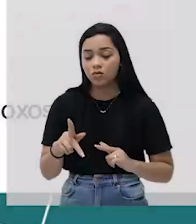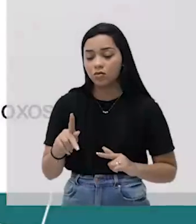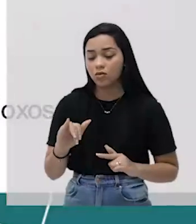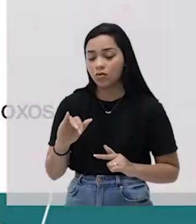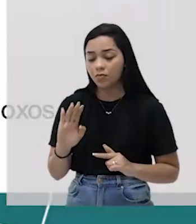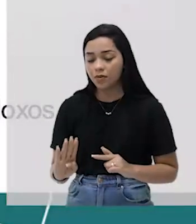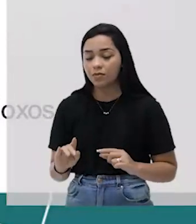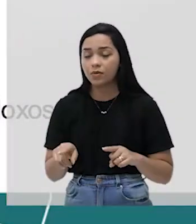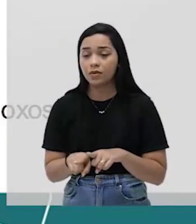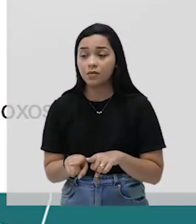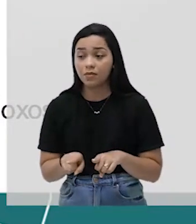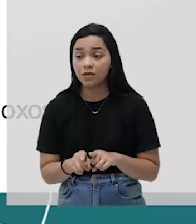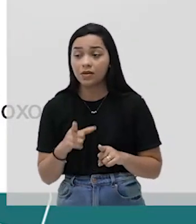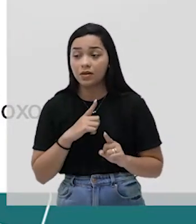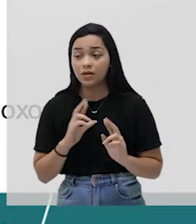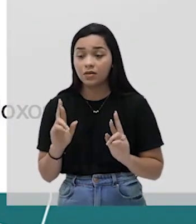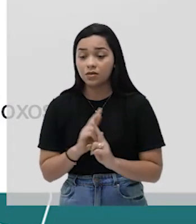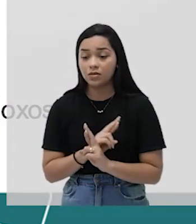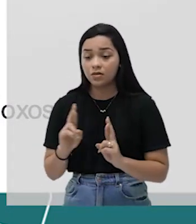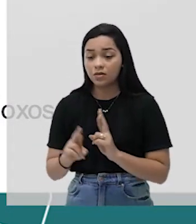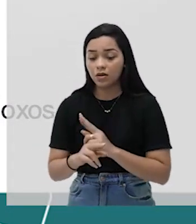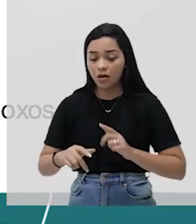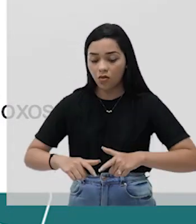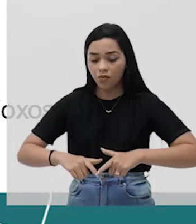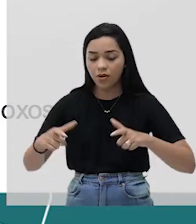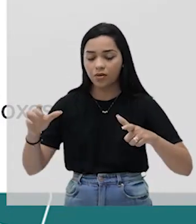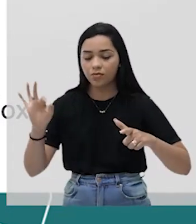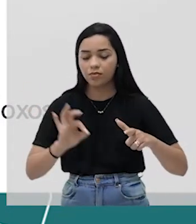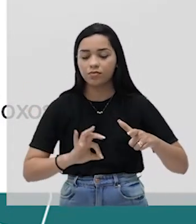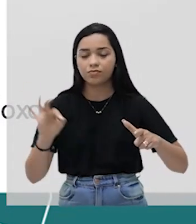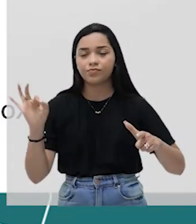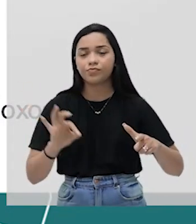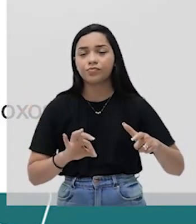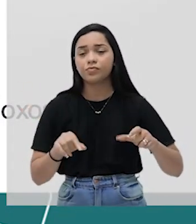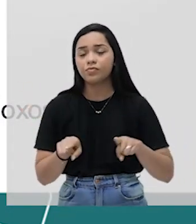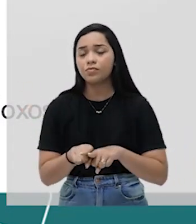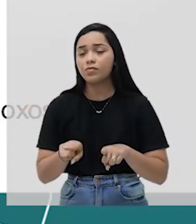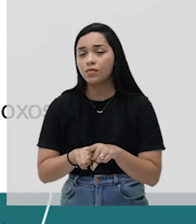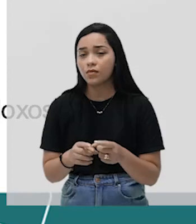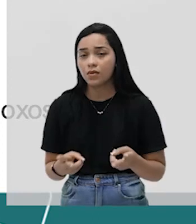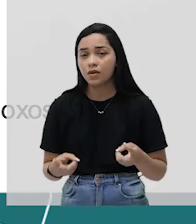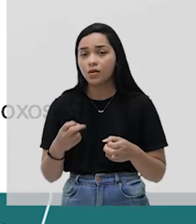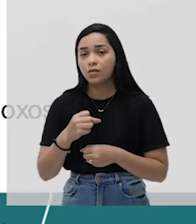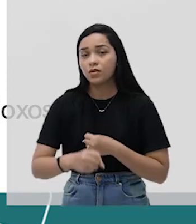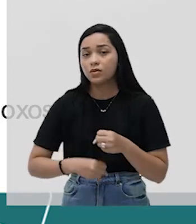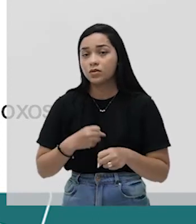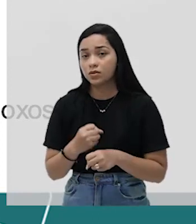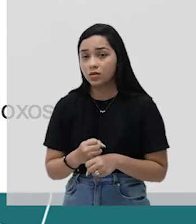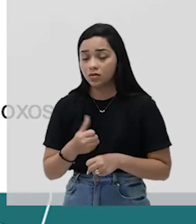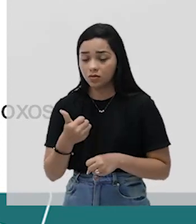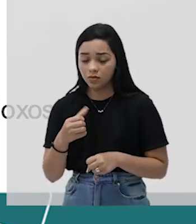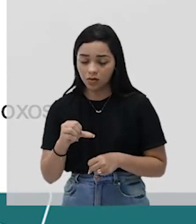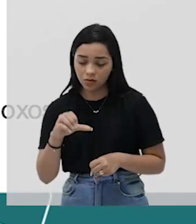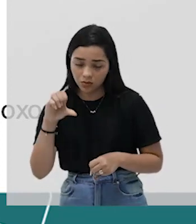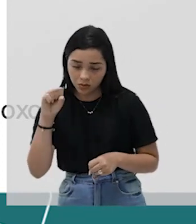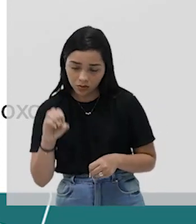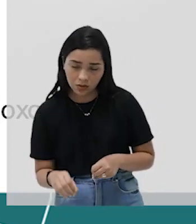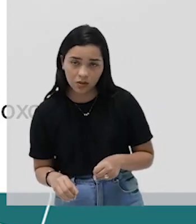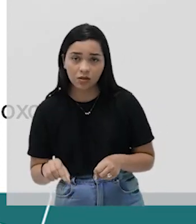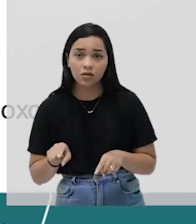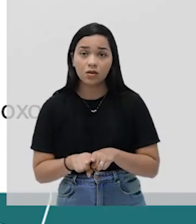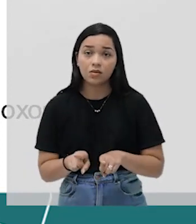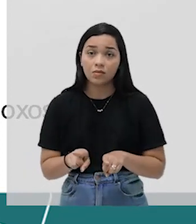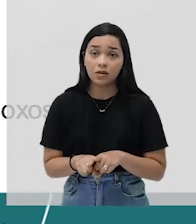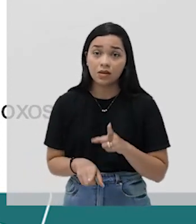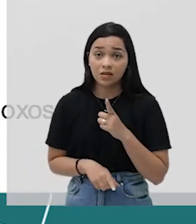A década perdida está associada ao aumento da inflação. Observe que os anos 80 foram os anos onde